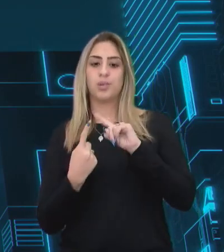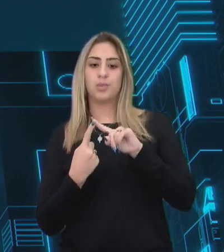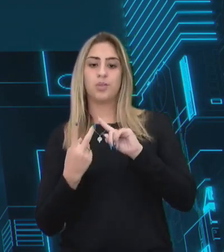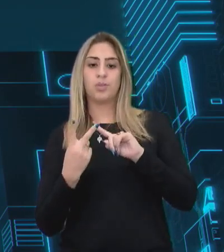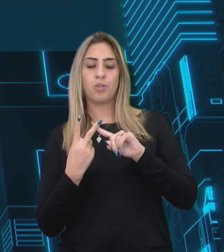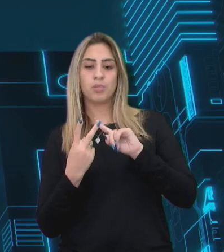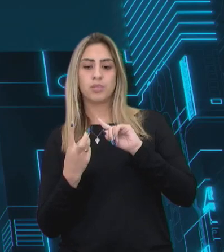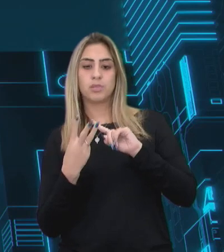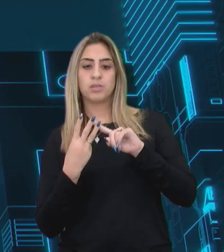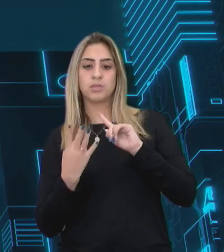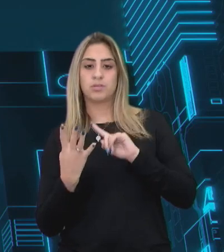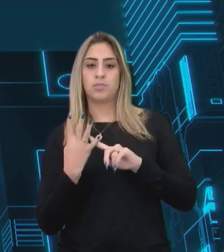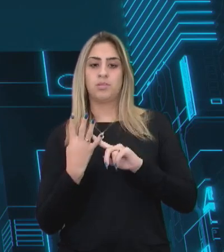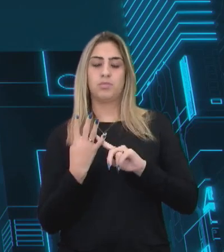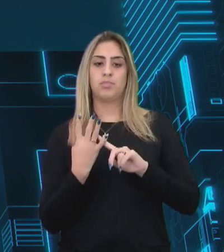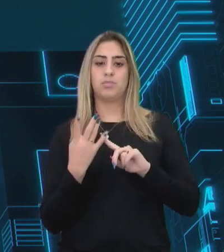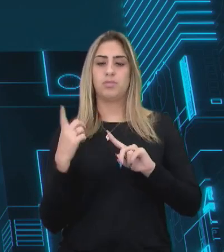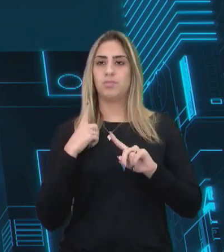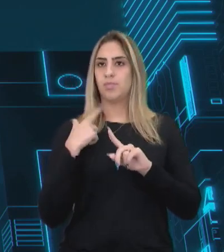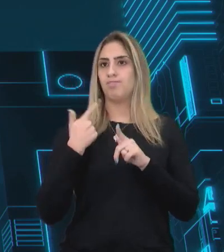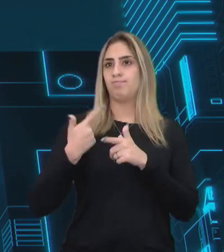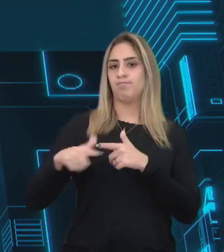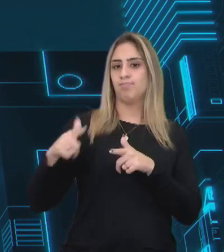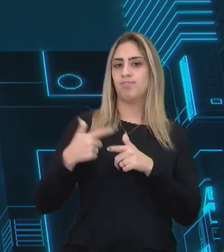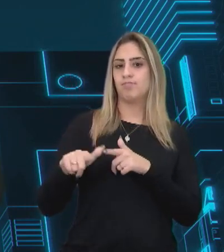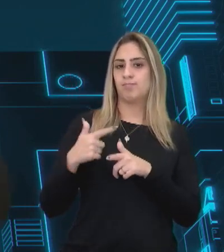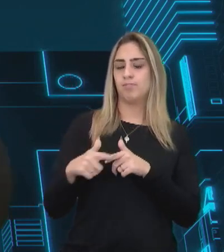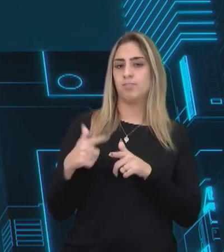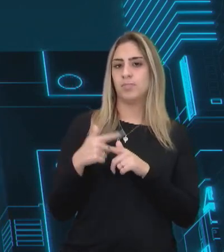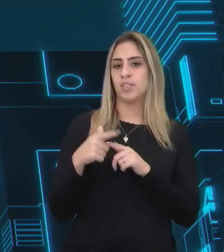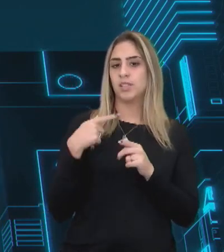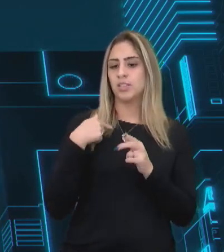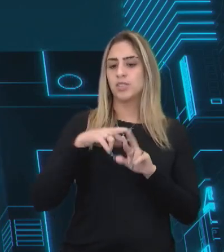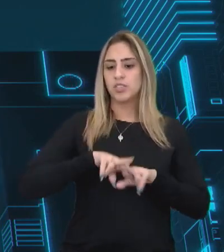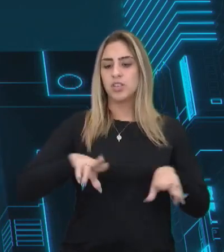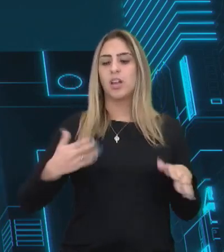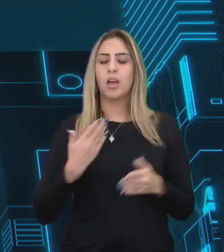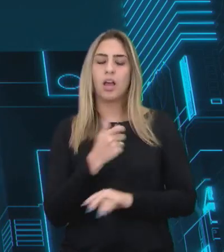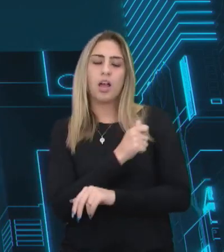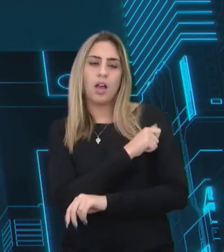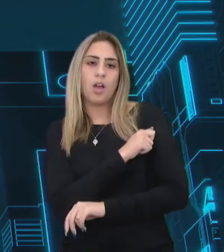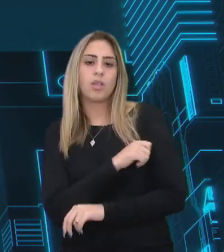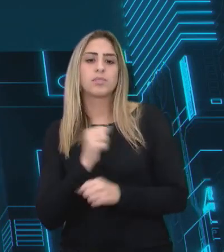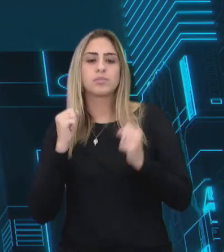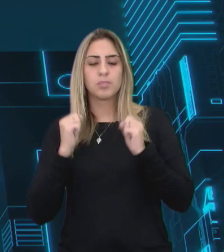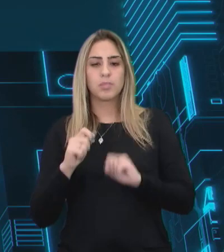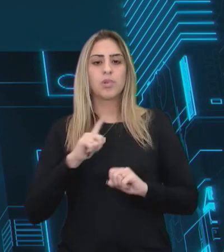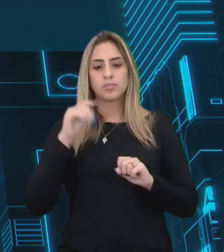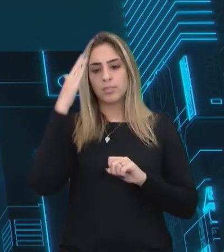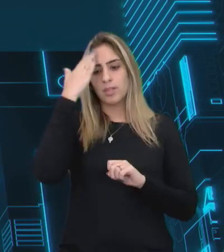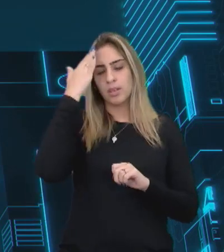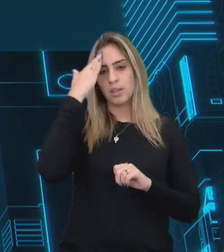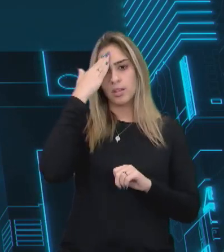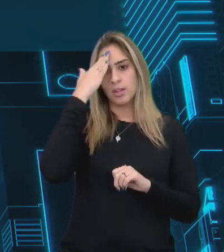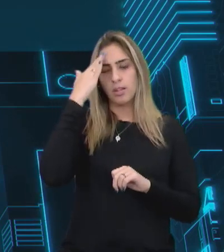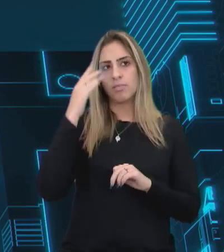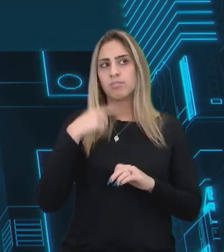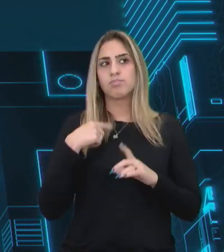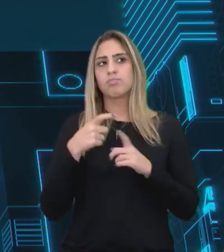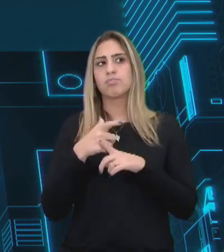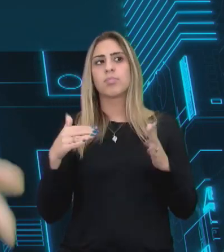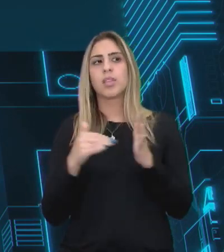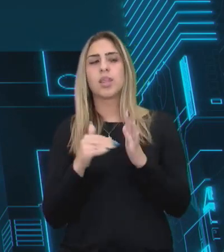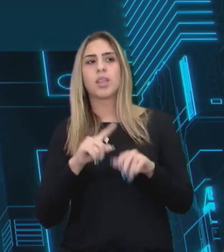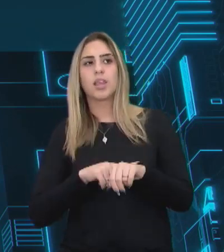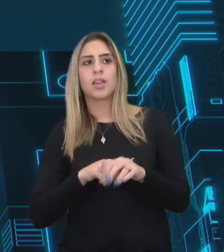2, 3 e 4. Uma saga aqui de aulas para que você possa entender e contemplar o máximo possível de